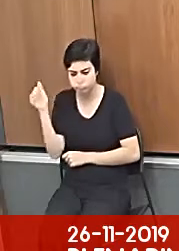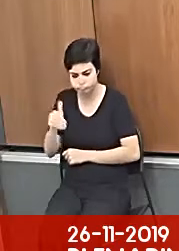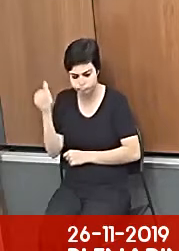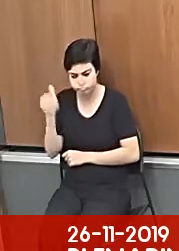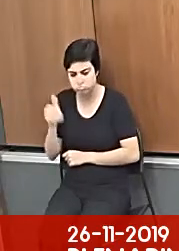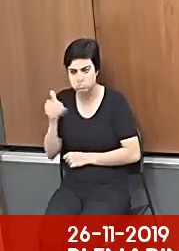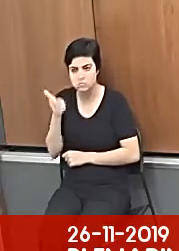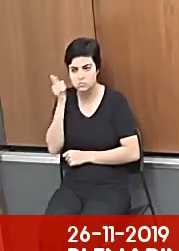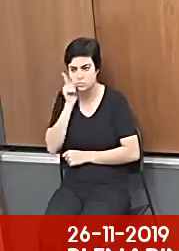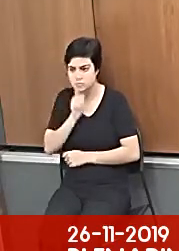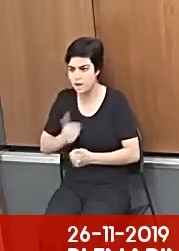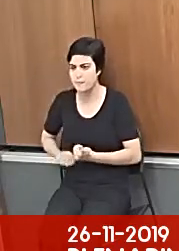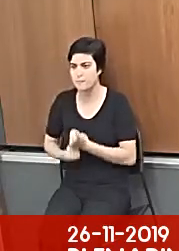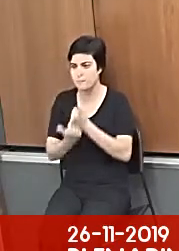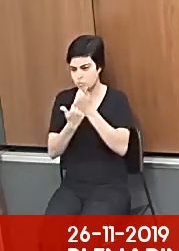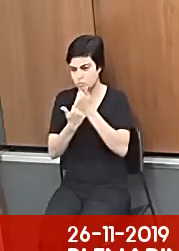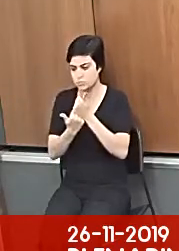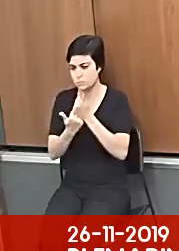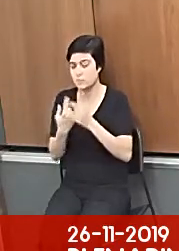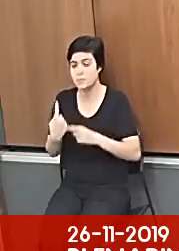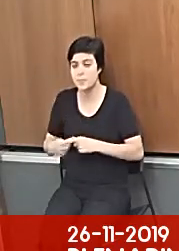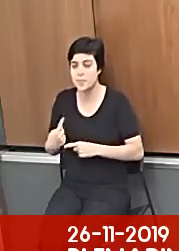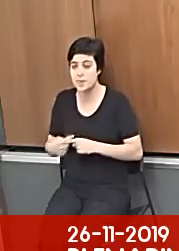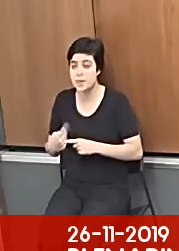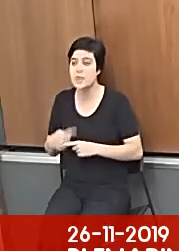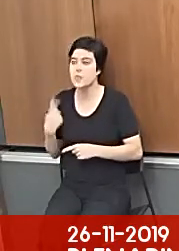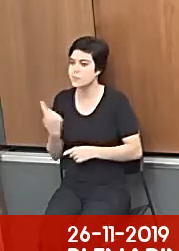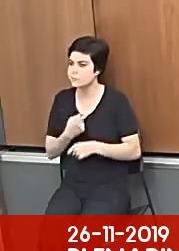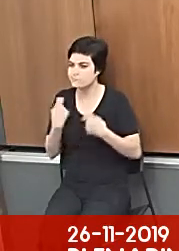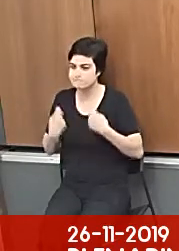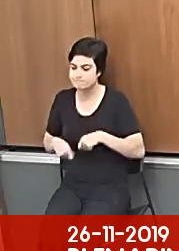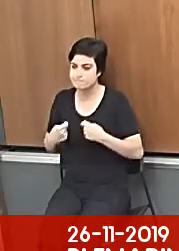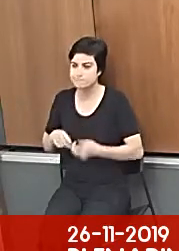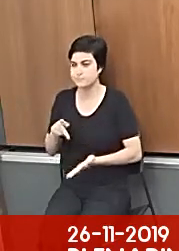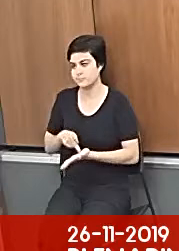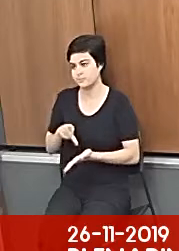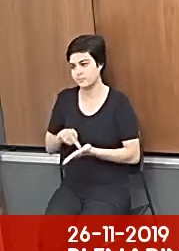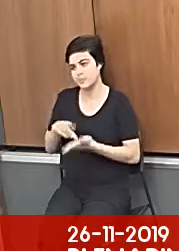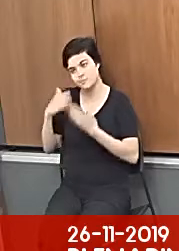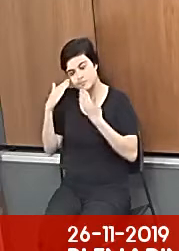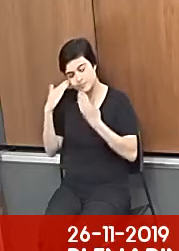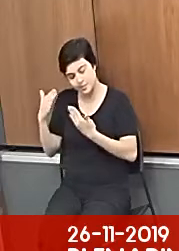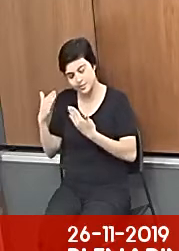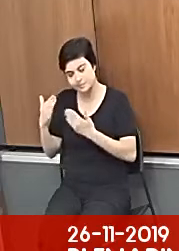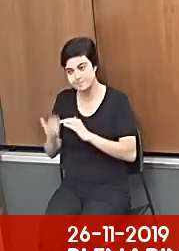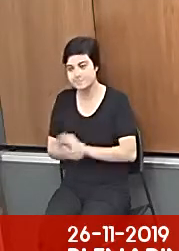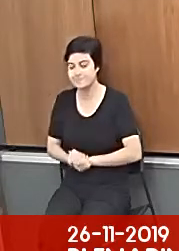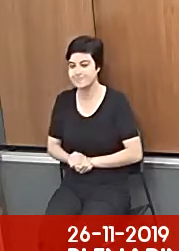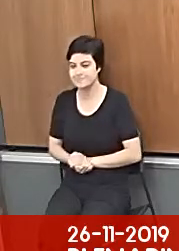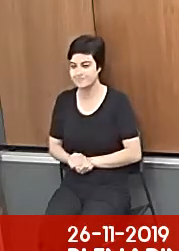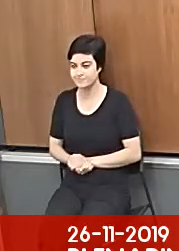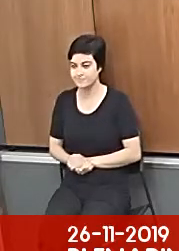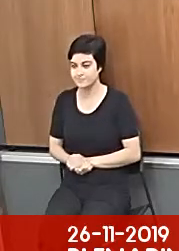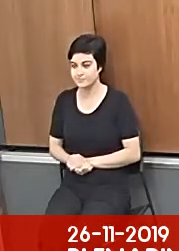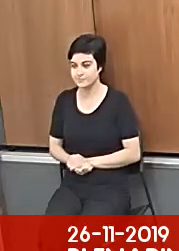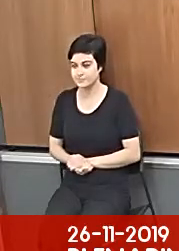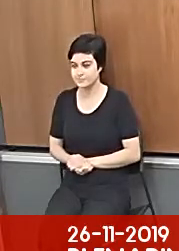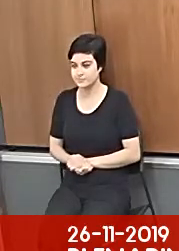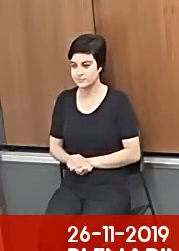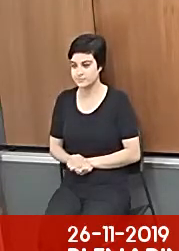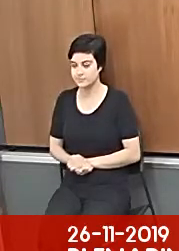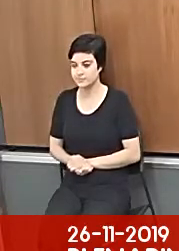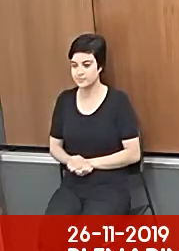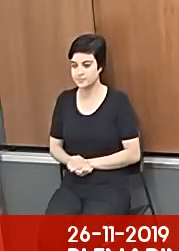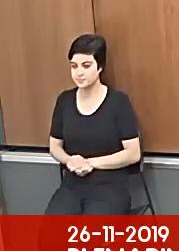nos apoiar nessa causa aí, viu? Porque a gente precisa muito e é isso. Obrigado a todos. Obrigado,